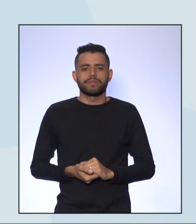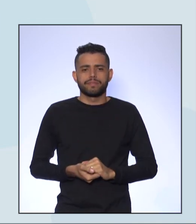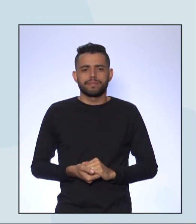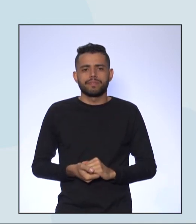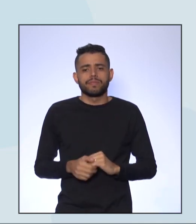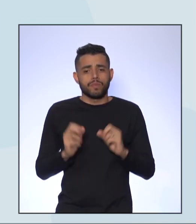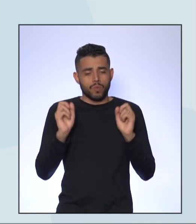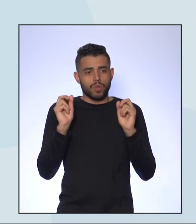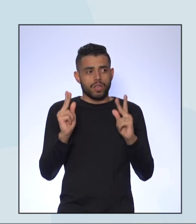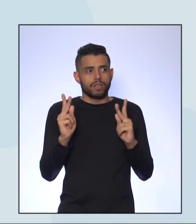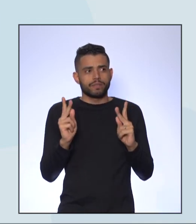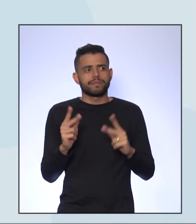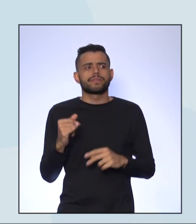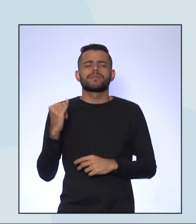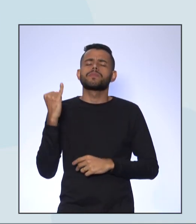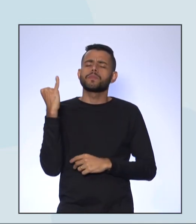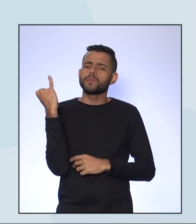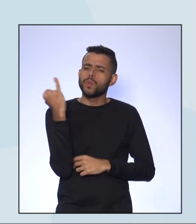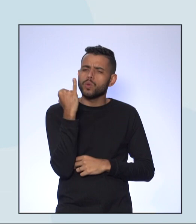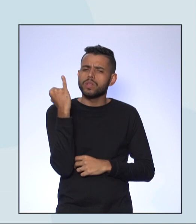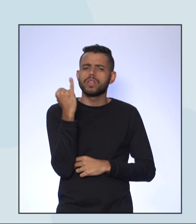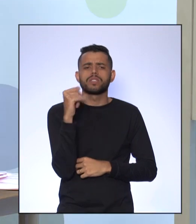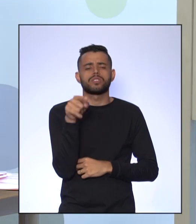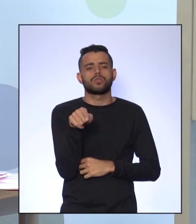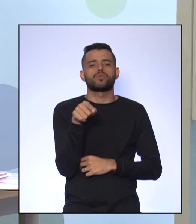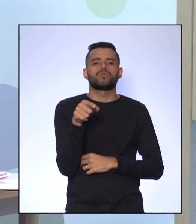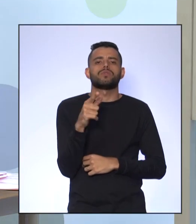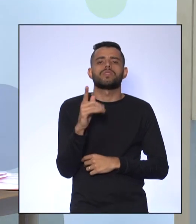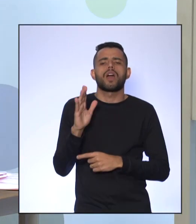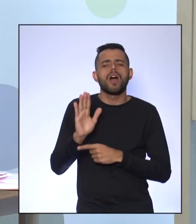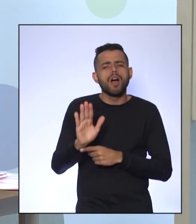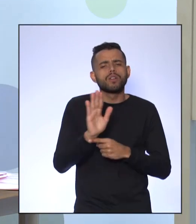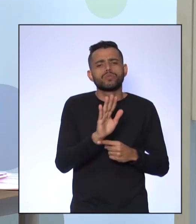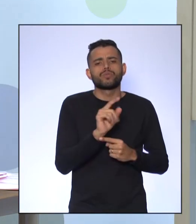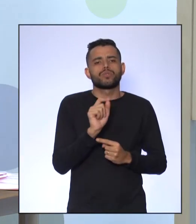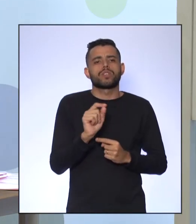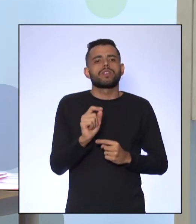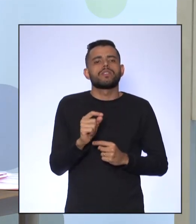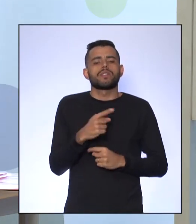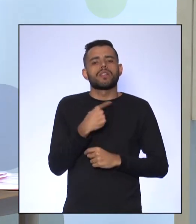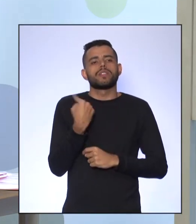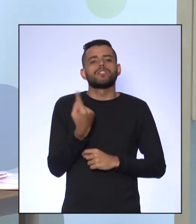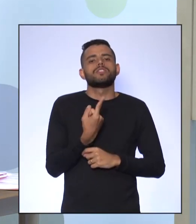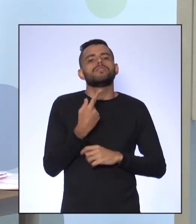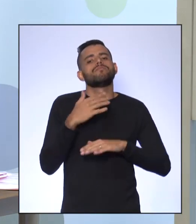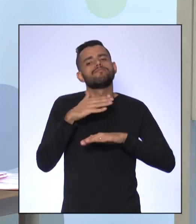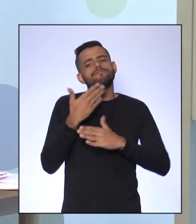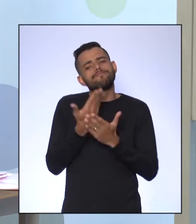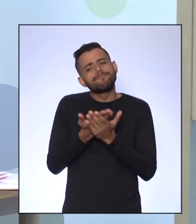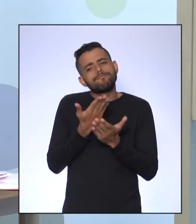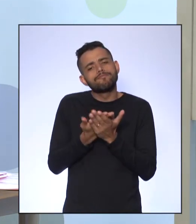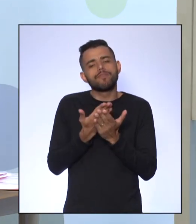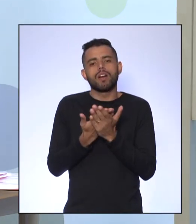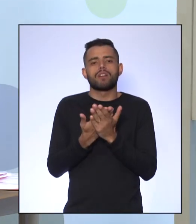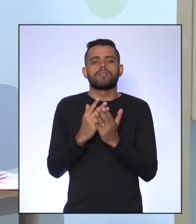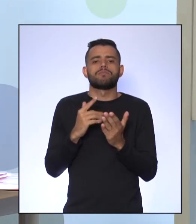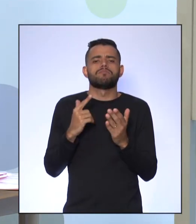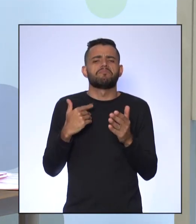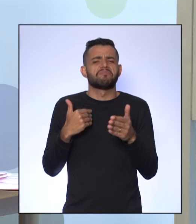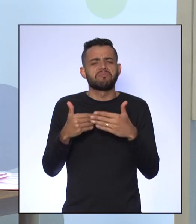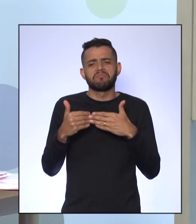Ok? É importante, isso daí ajuda muito na produção, no estudo de vocês em